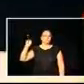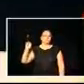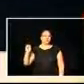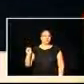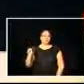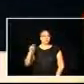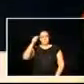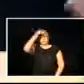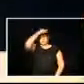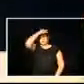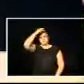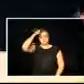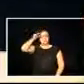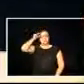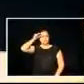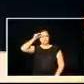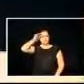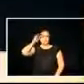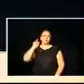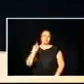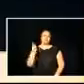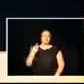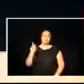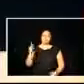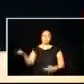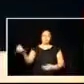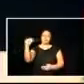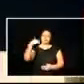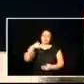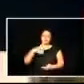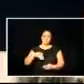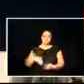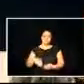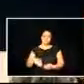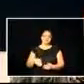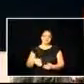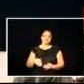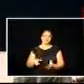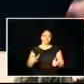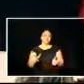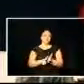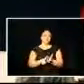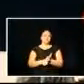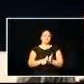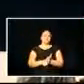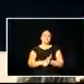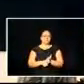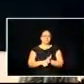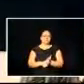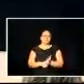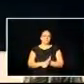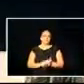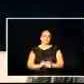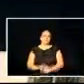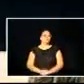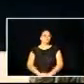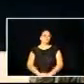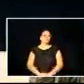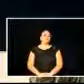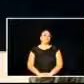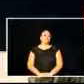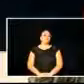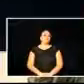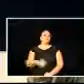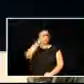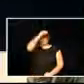prevê a revisão anual dos servidores. Alega o prefeito que não tem condições